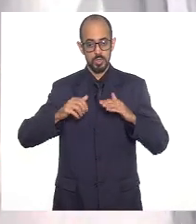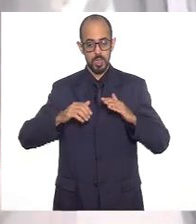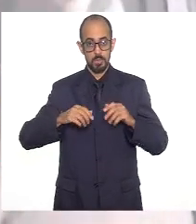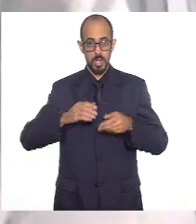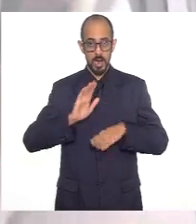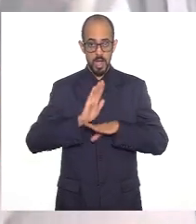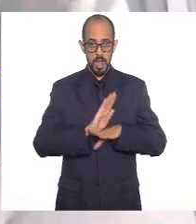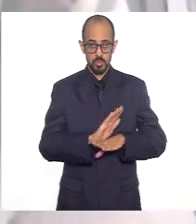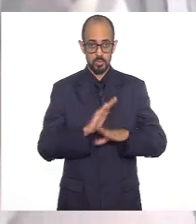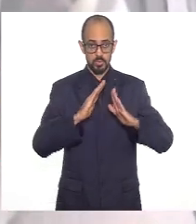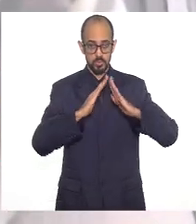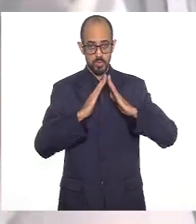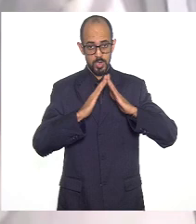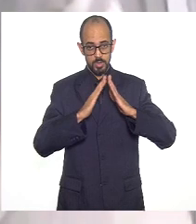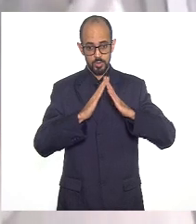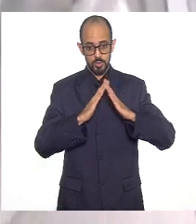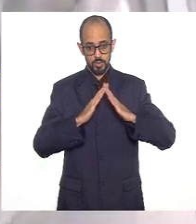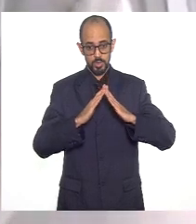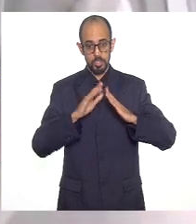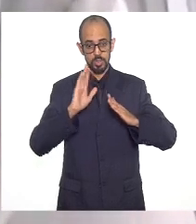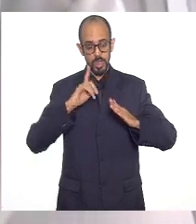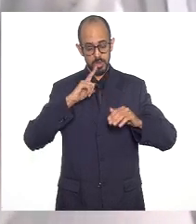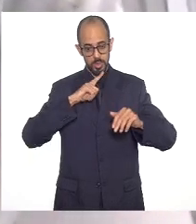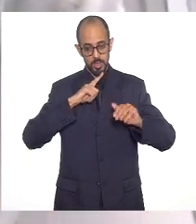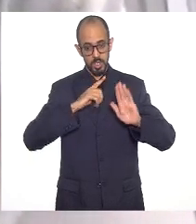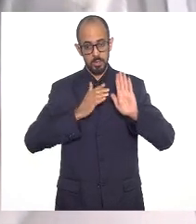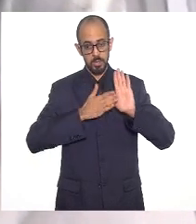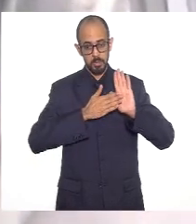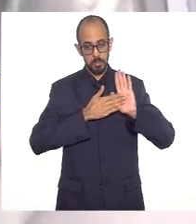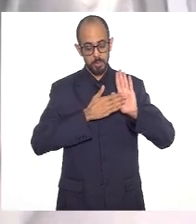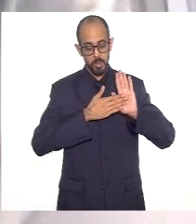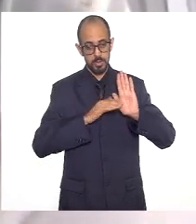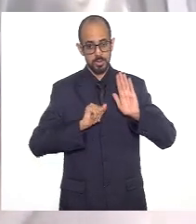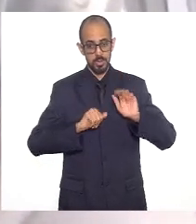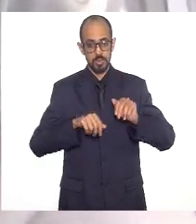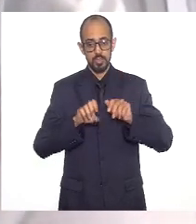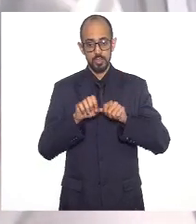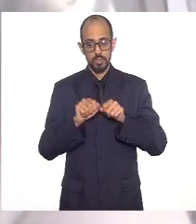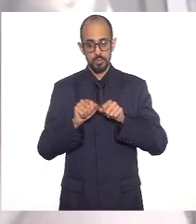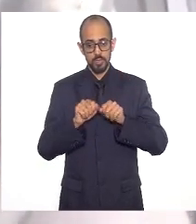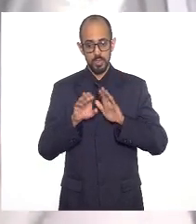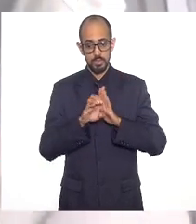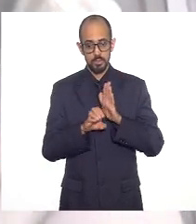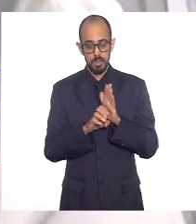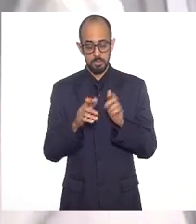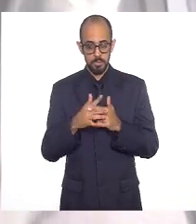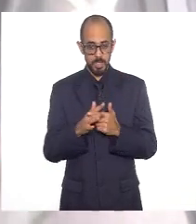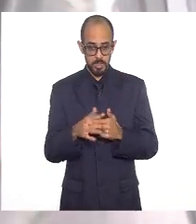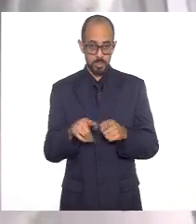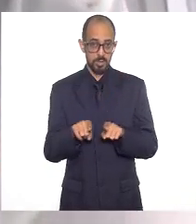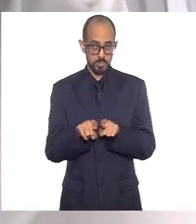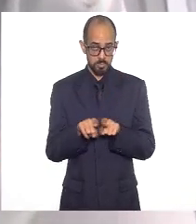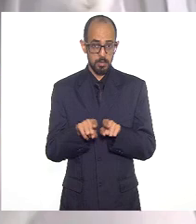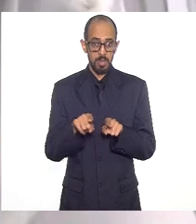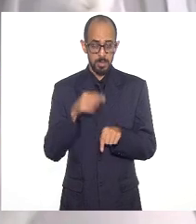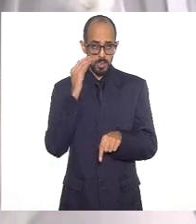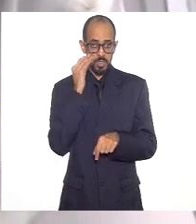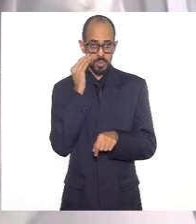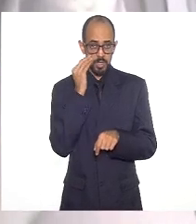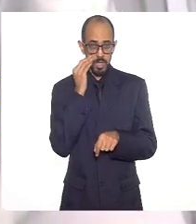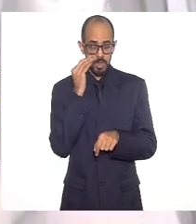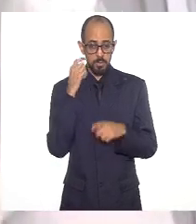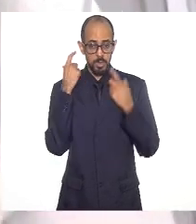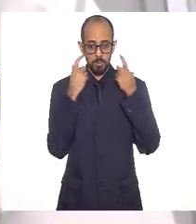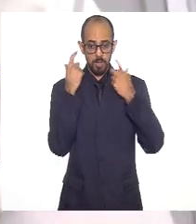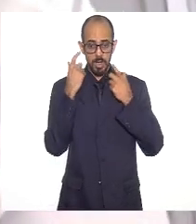há previsão, mas ainda não há execução realizada, a gente emendou nesse sentido. Preocupados também com a